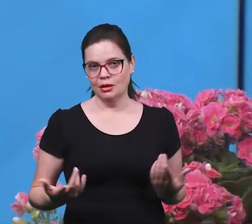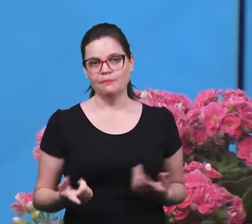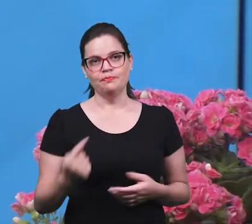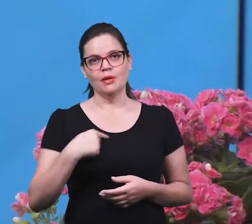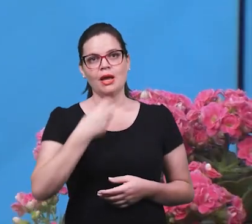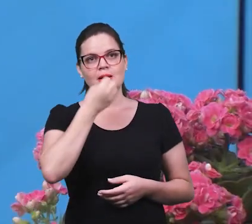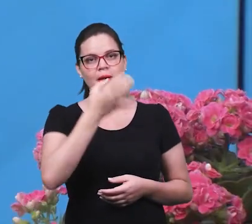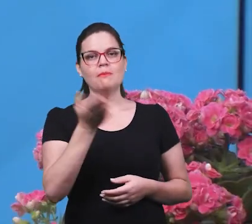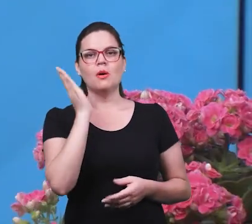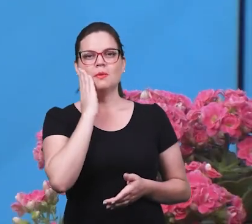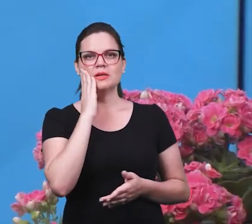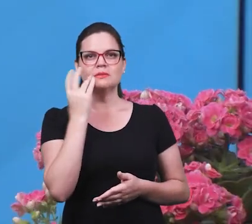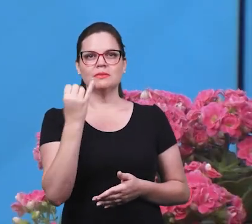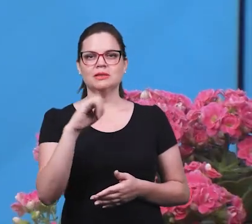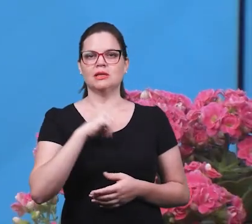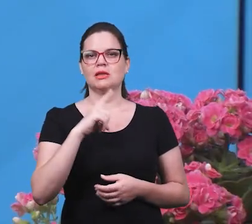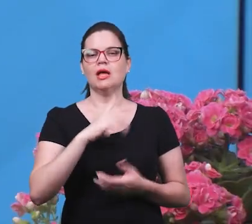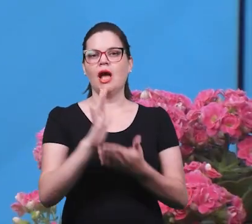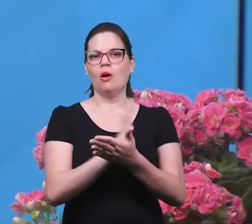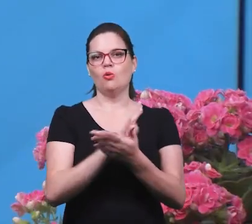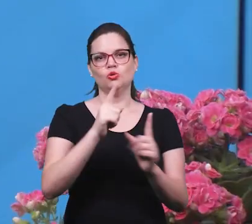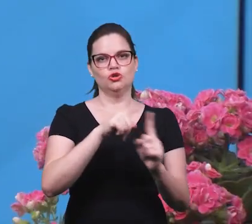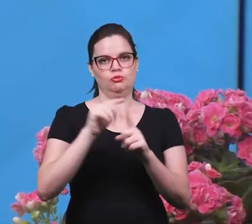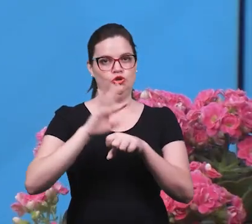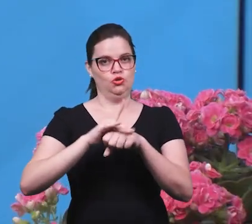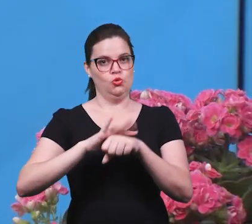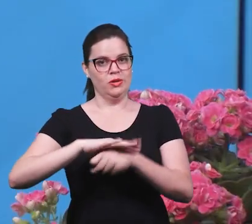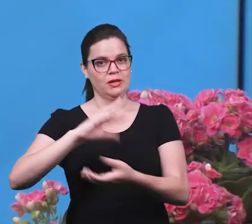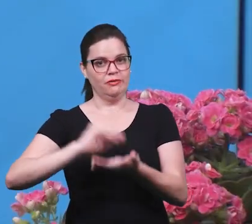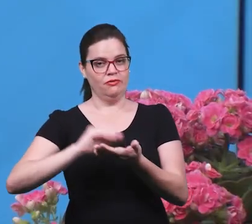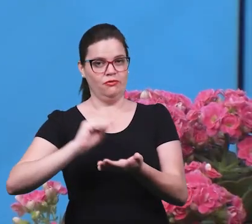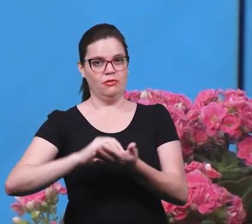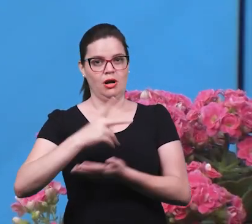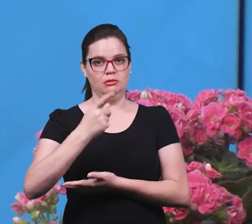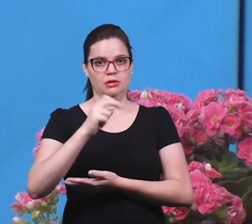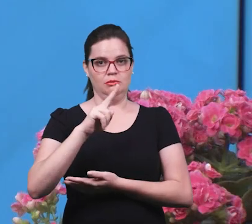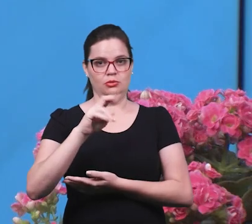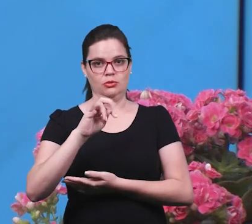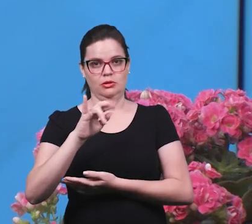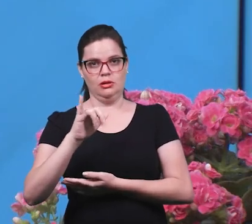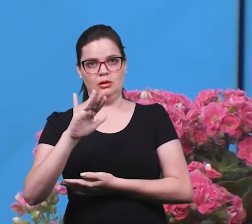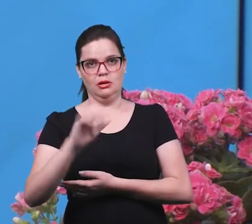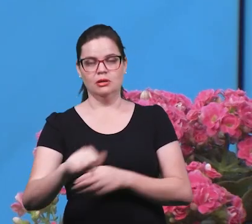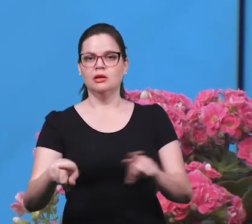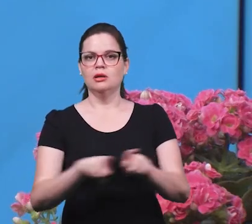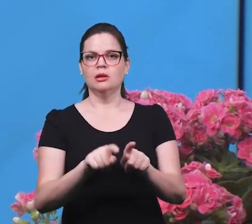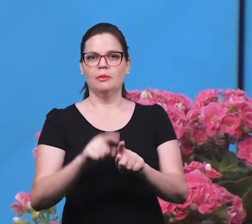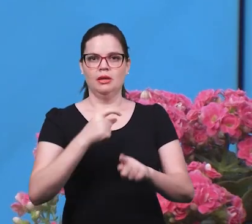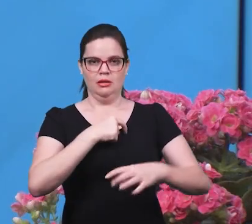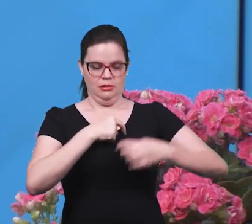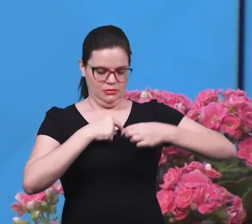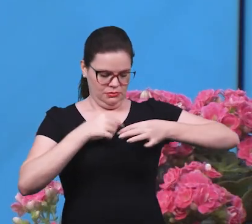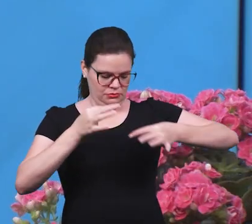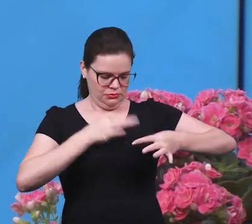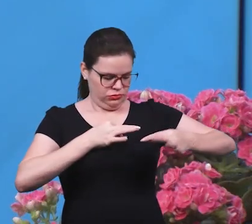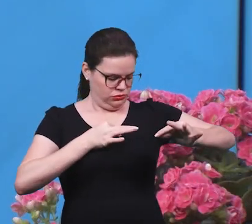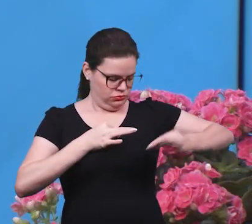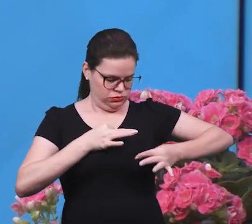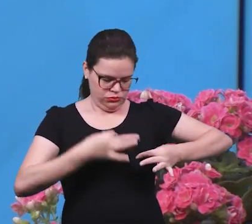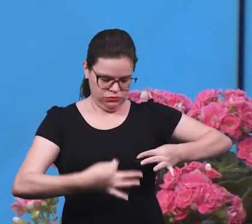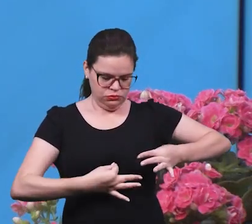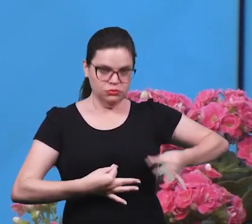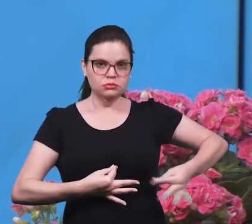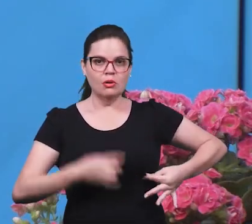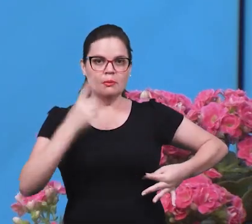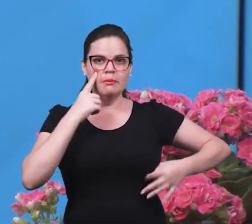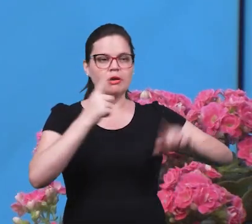rastreio da doença renal crônica. Sim. Existem alguns outros exames, como o eletrocardiograma, ecocardiograma,